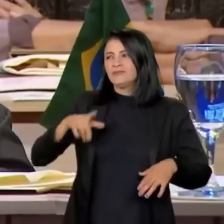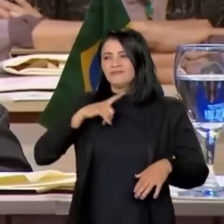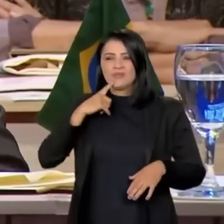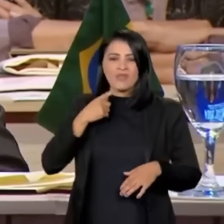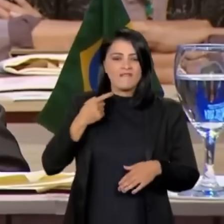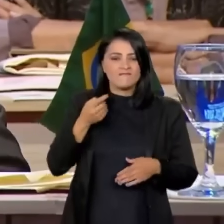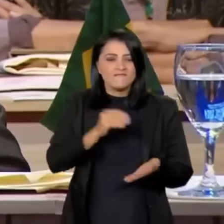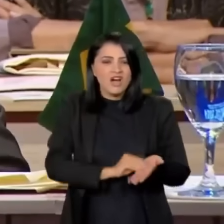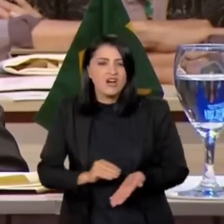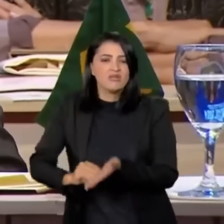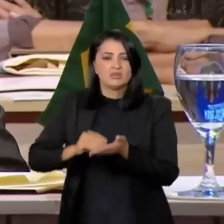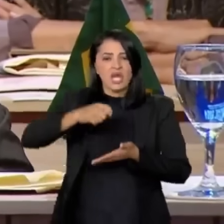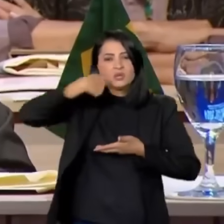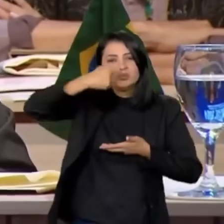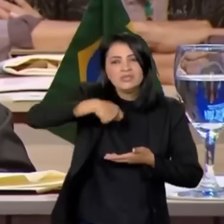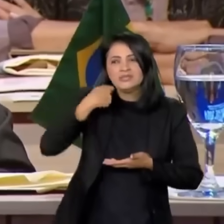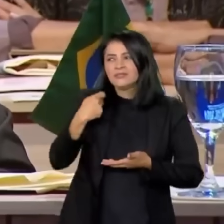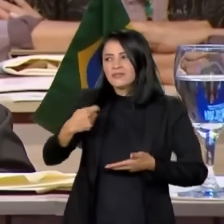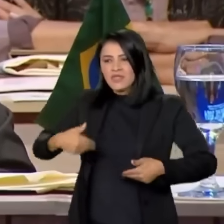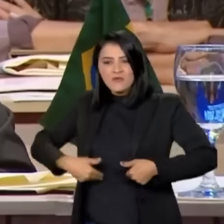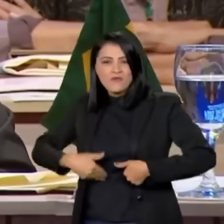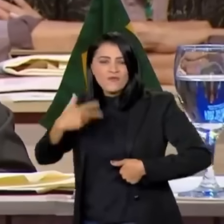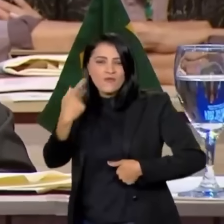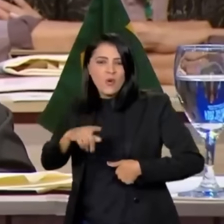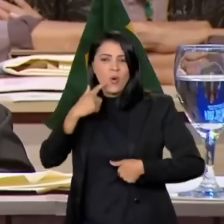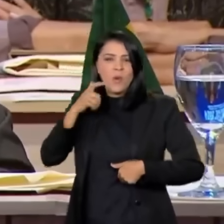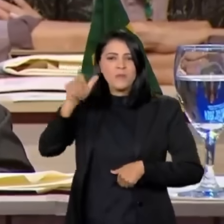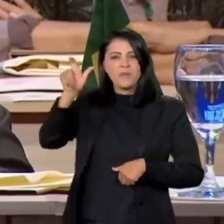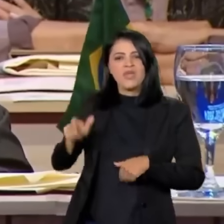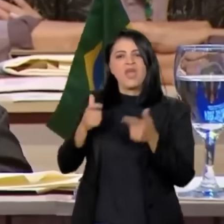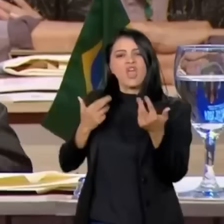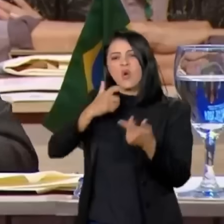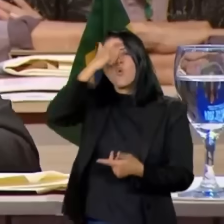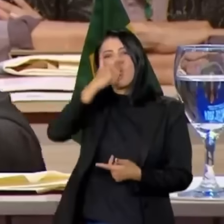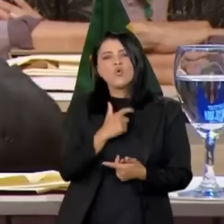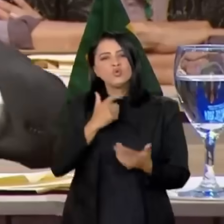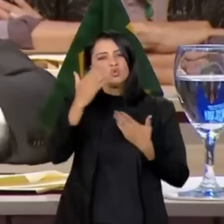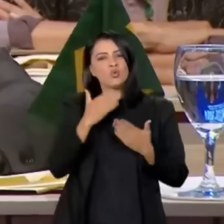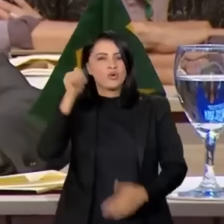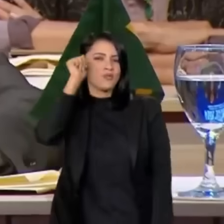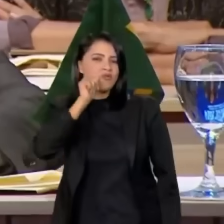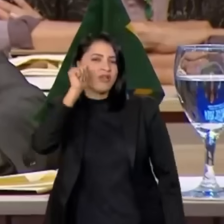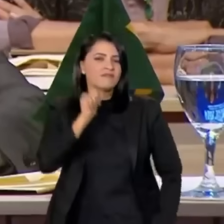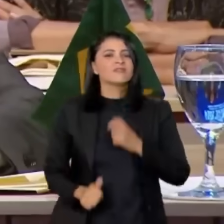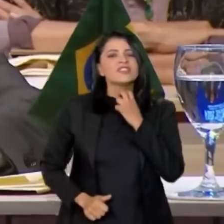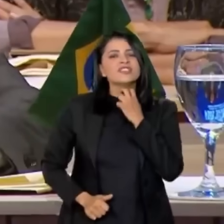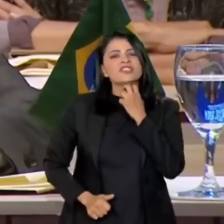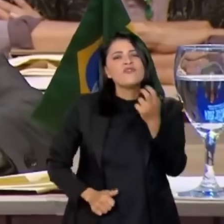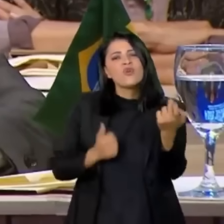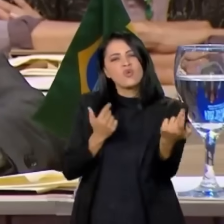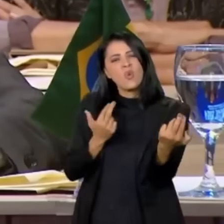restrição alimentar. A fome tem o rosto de uma mulher e a voz de uma